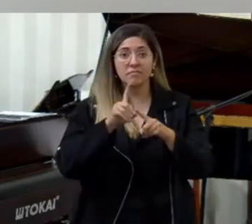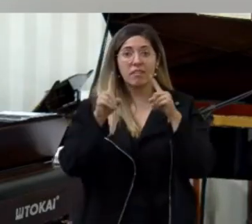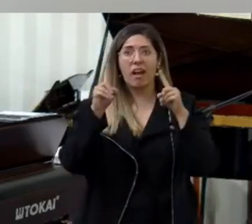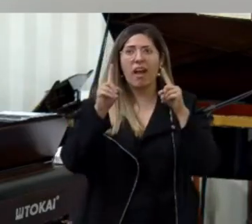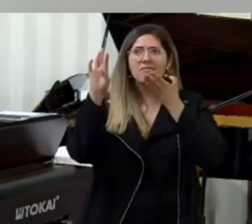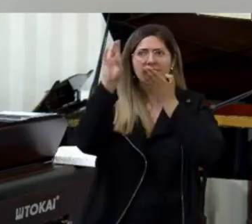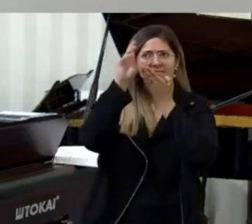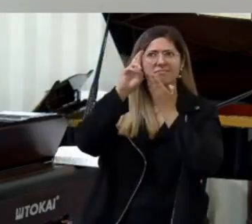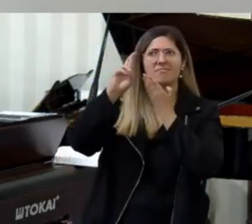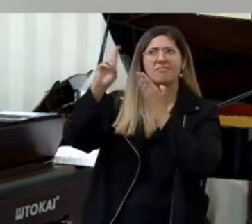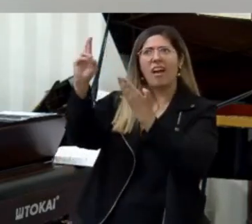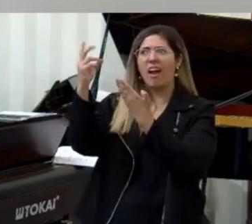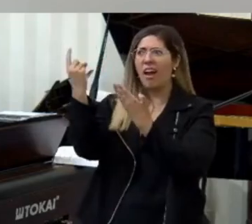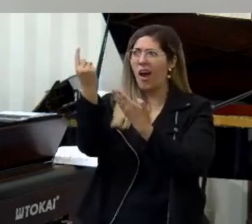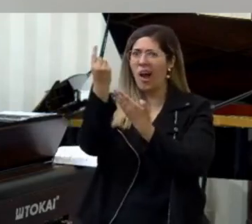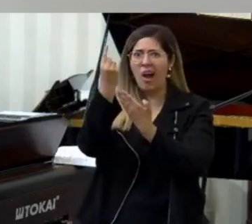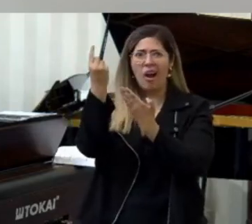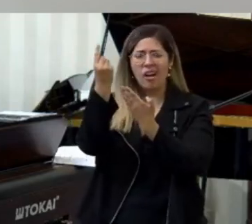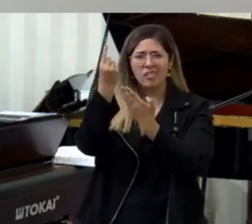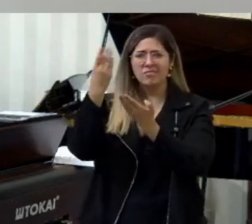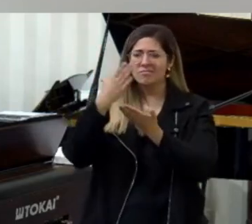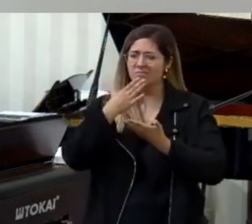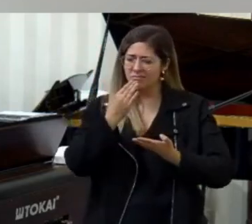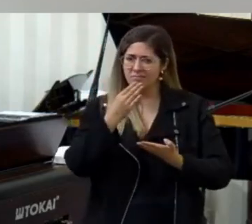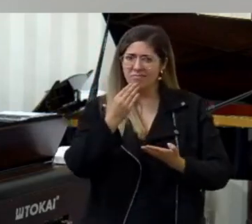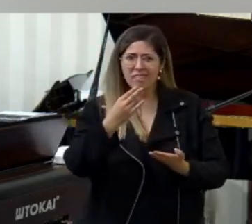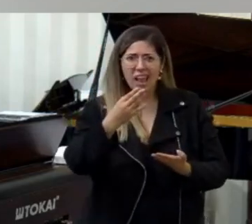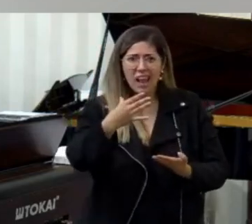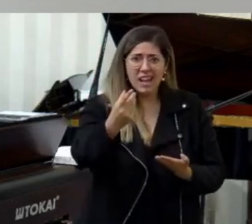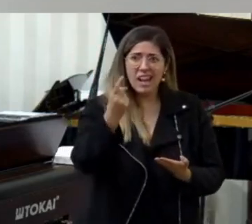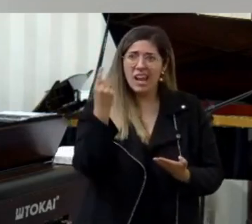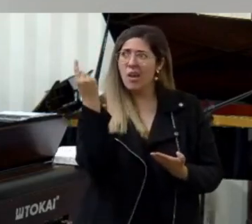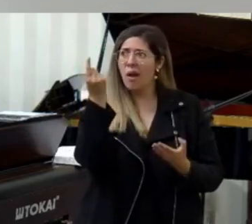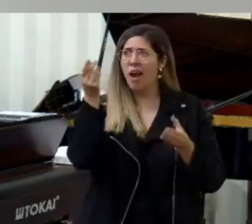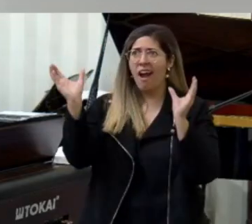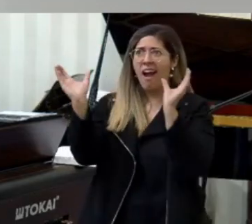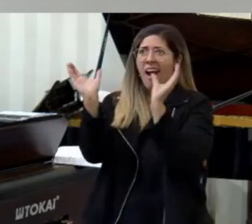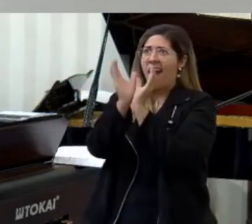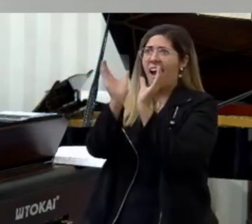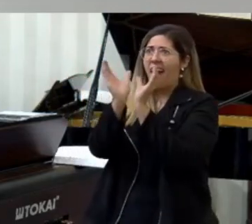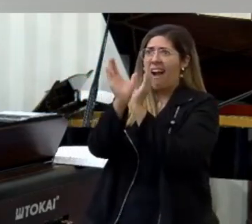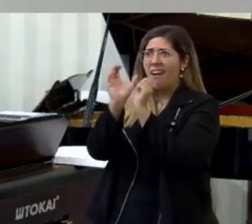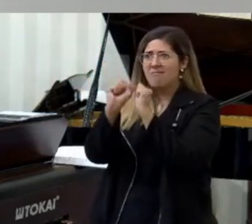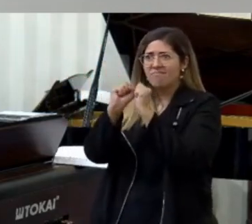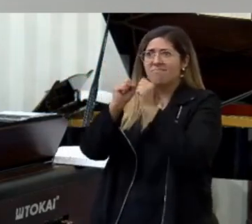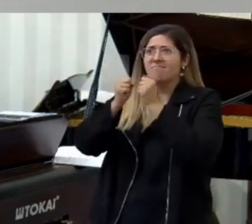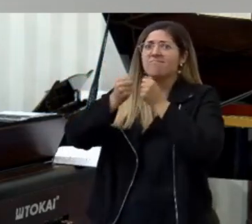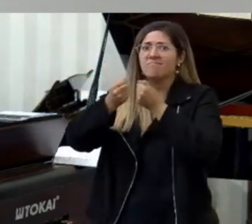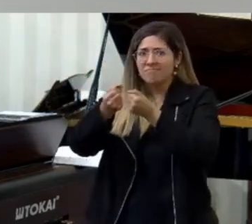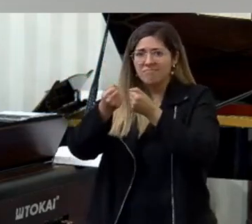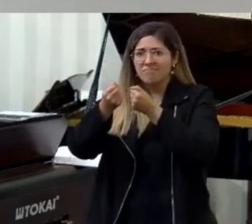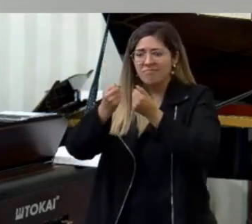O Senhor é a porção da minha herança, e o meu cálice te sustenta,